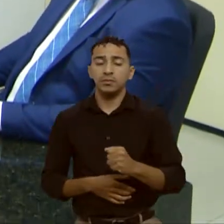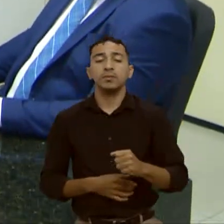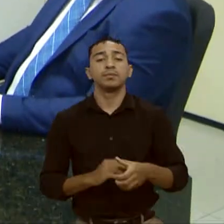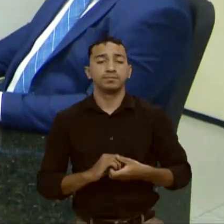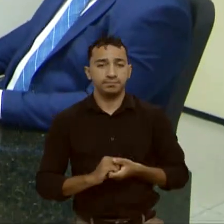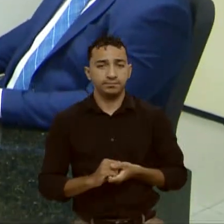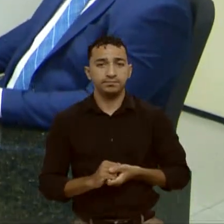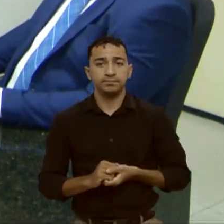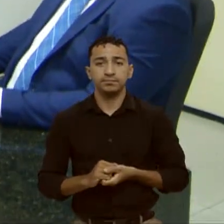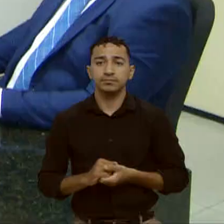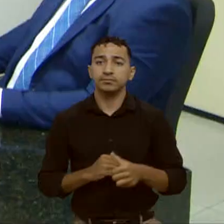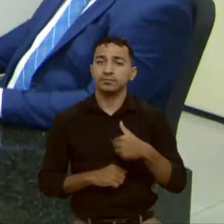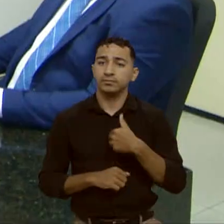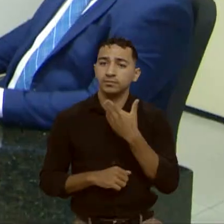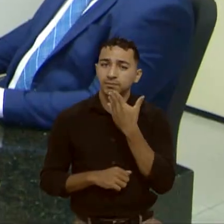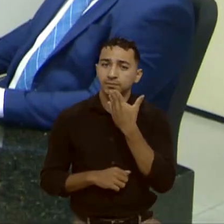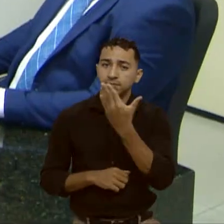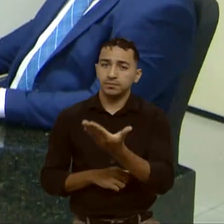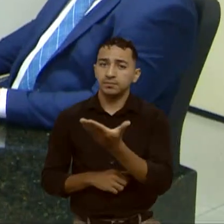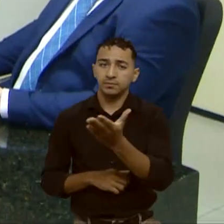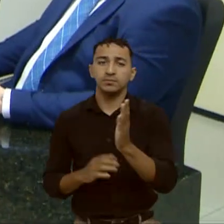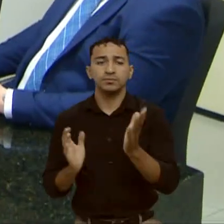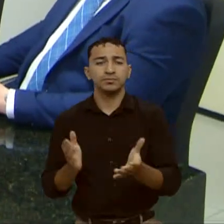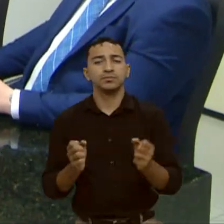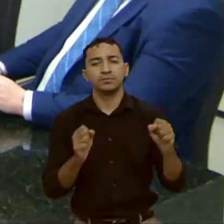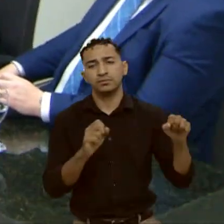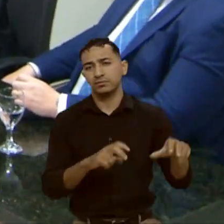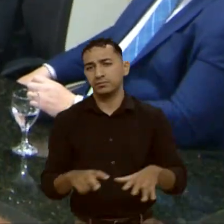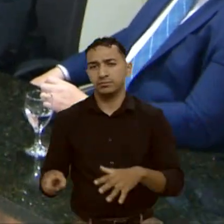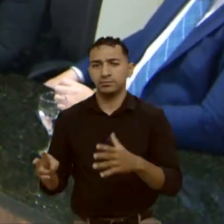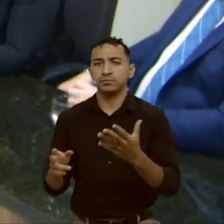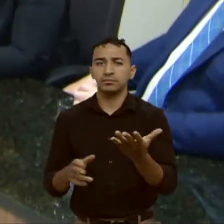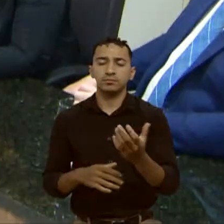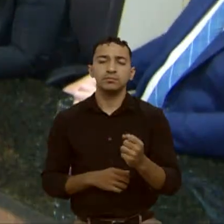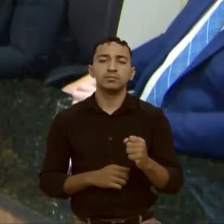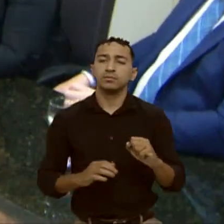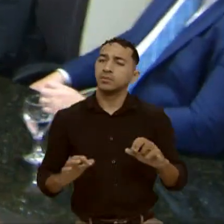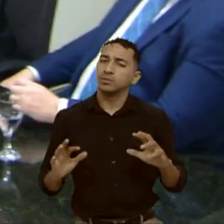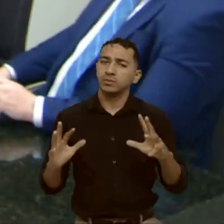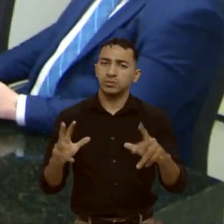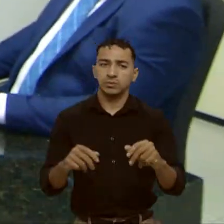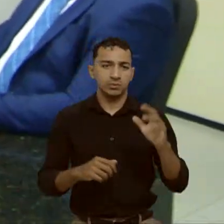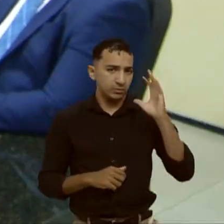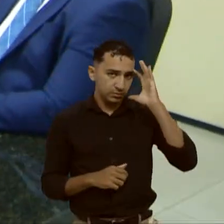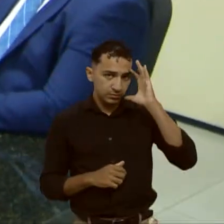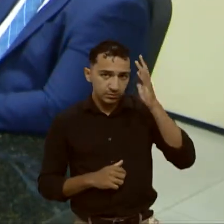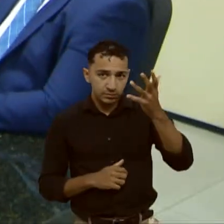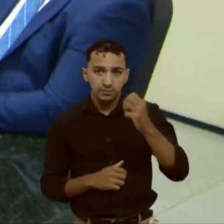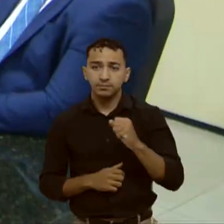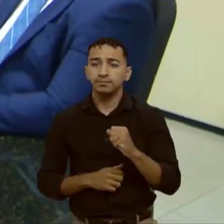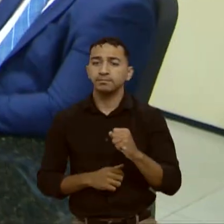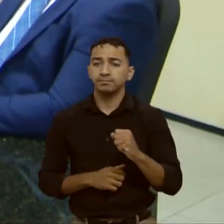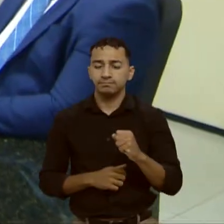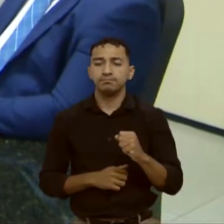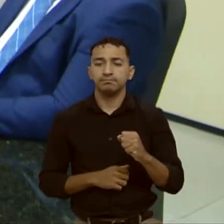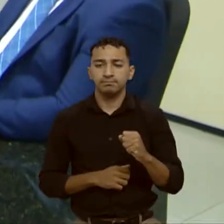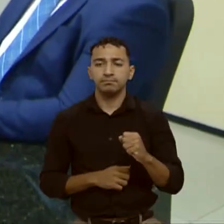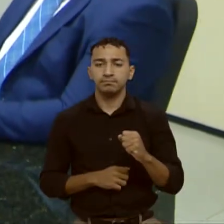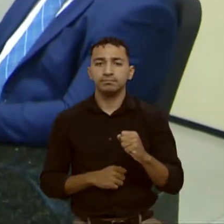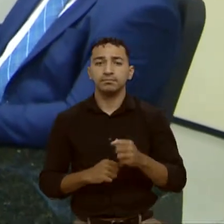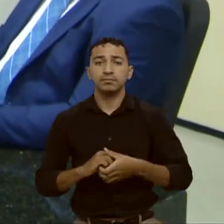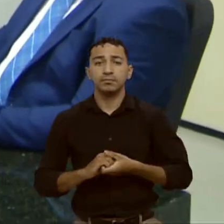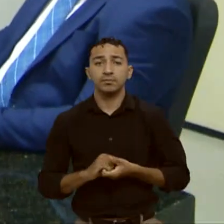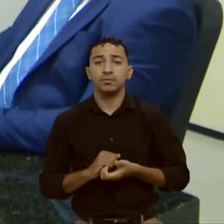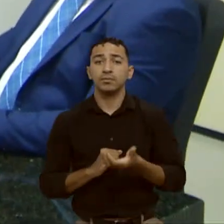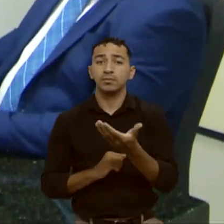solicitei, já passei várias demandas para lá e todas, sem exceção, foram resolvidas. Leve meu abraço também a todos do PROCON da Assembleia, doutor Rodrigo